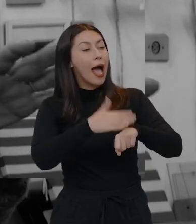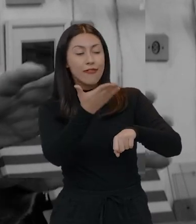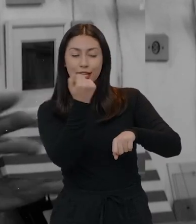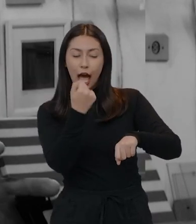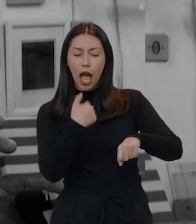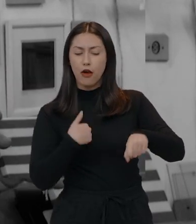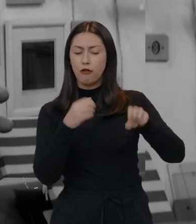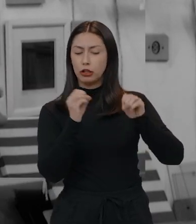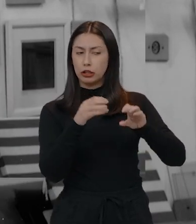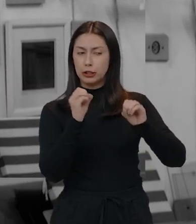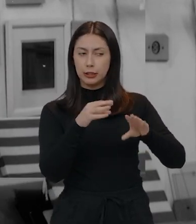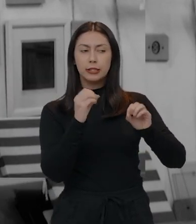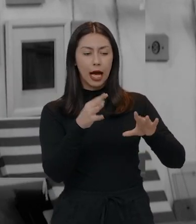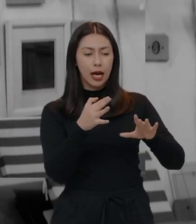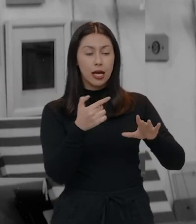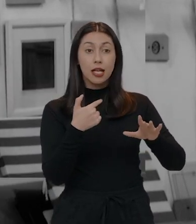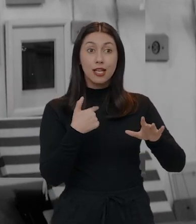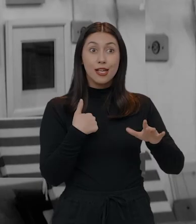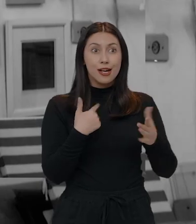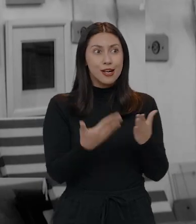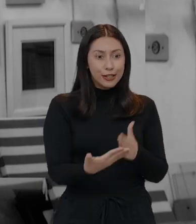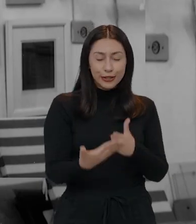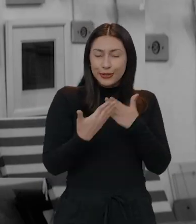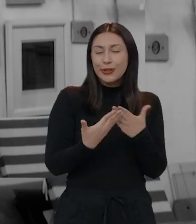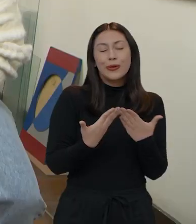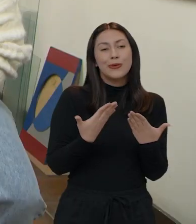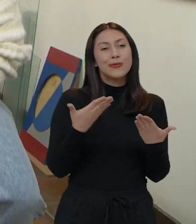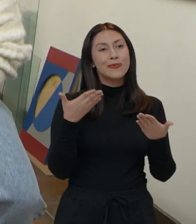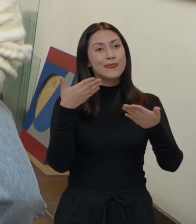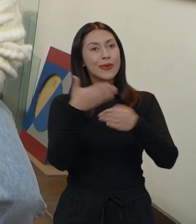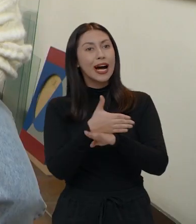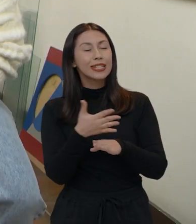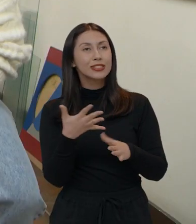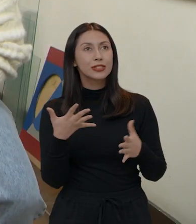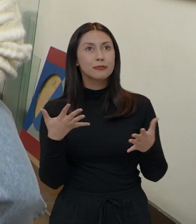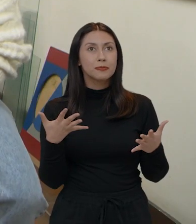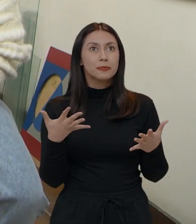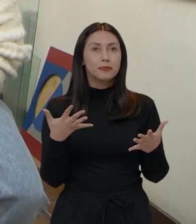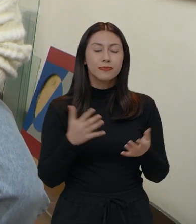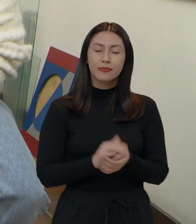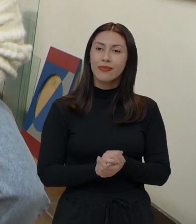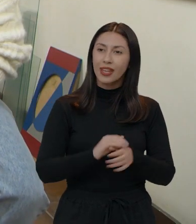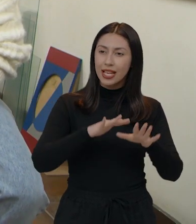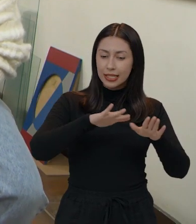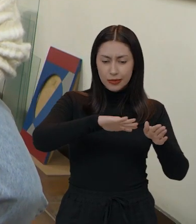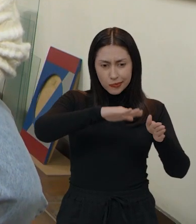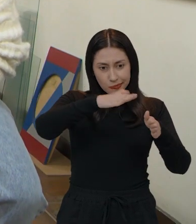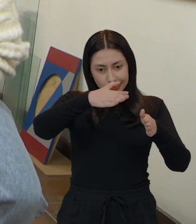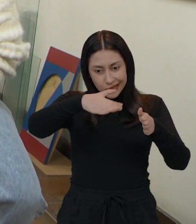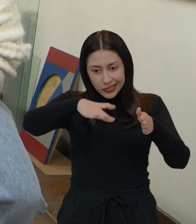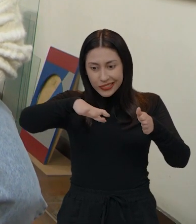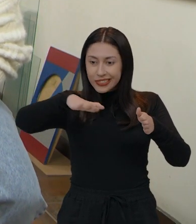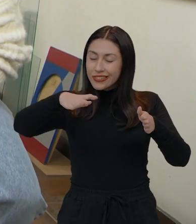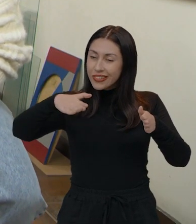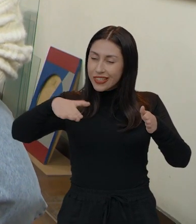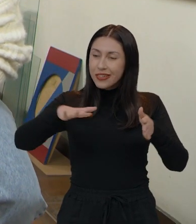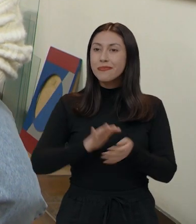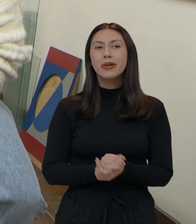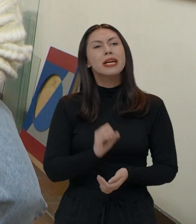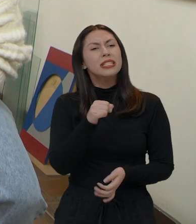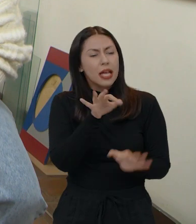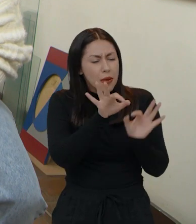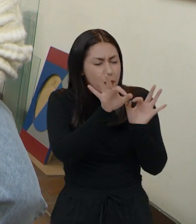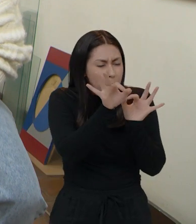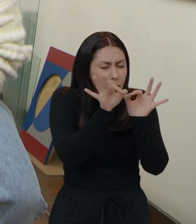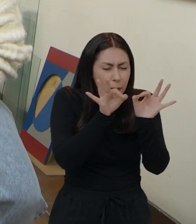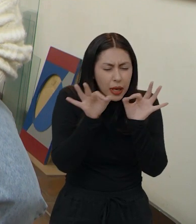ensinar você isso aí. Sabe? Então isso ajudou, fez parte. Então, a questão do volume, É bem acabadinho,